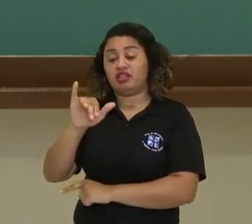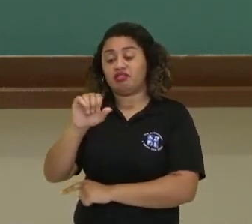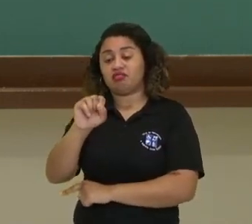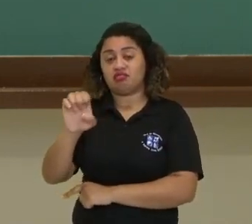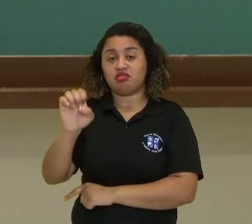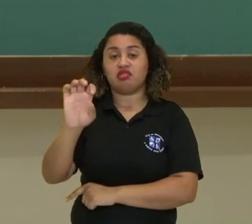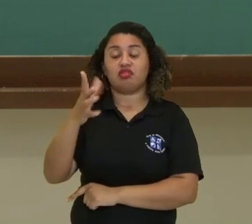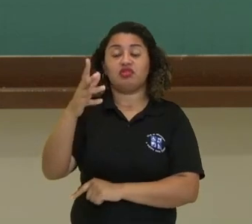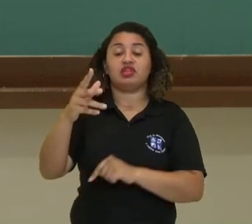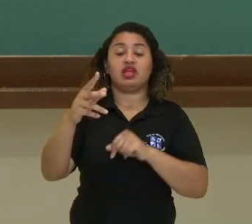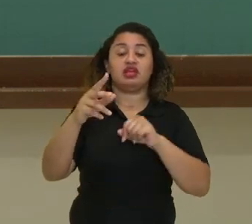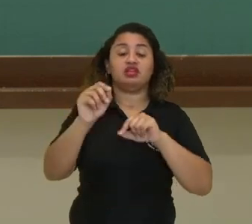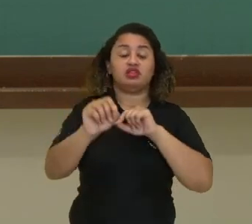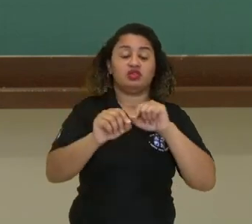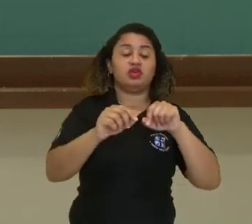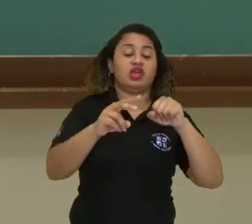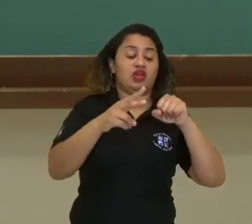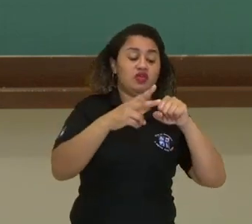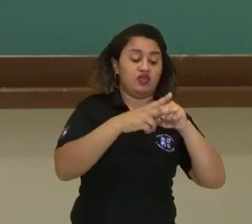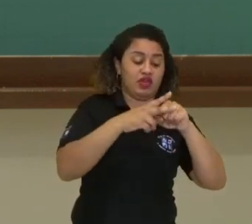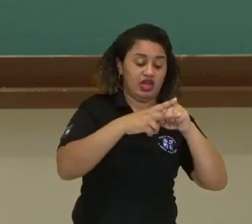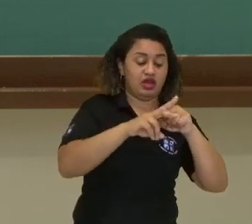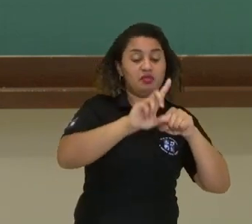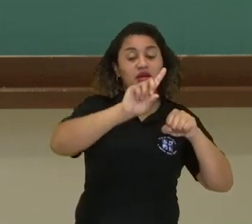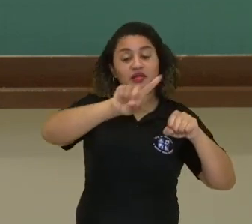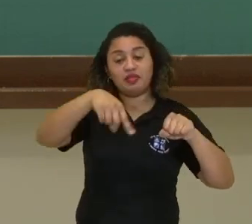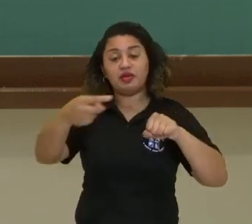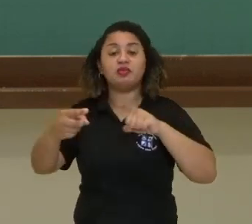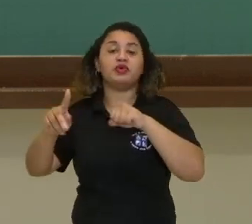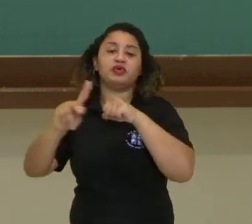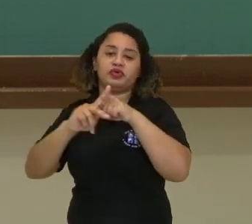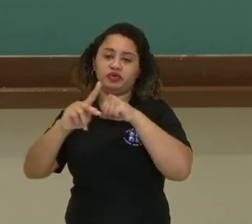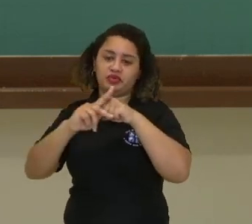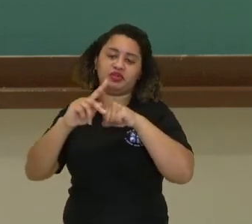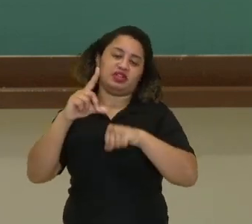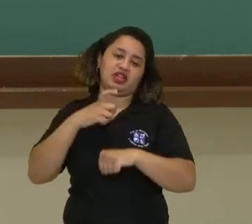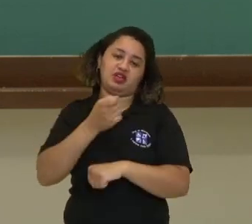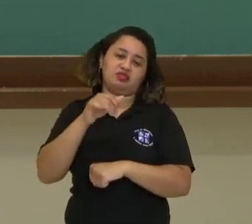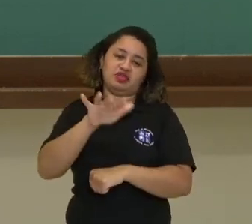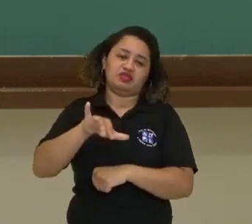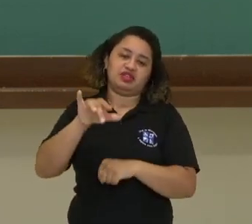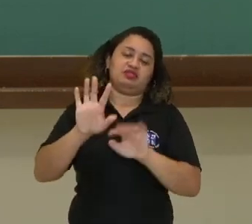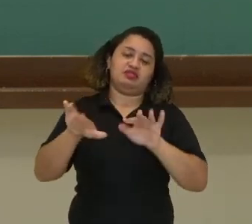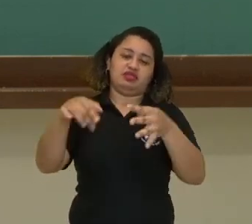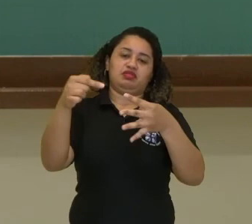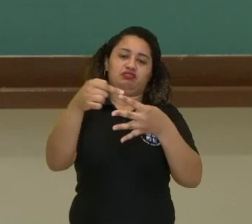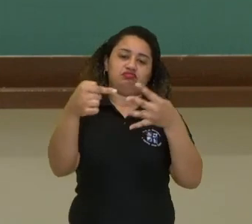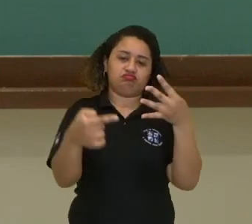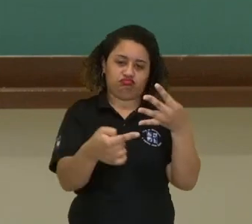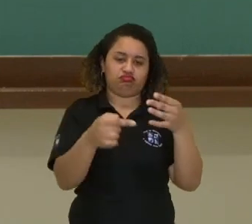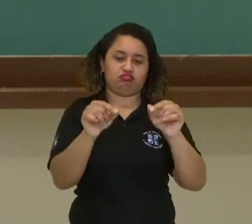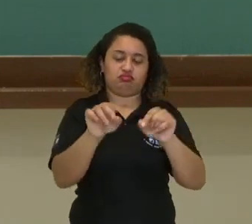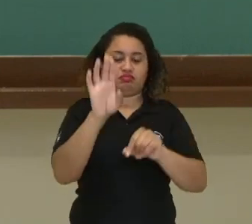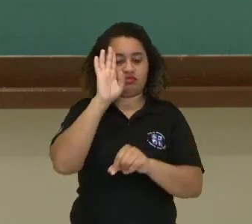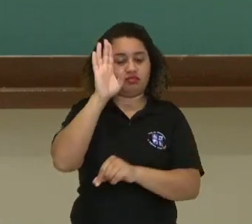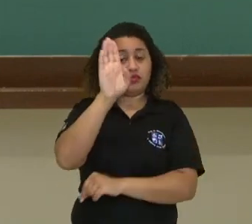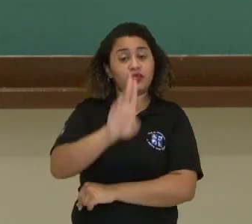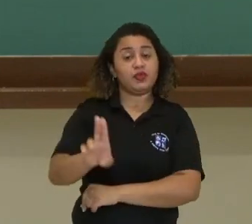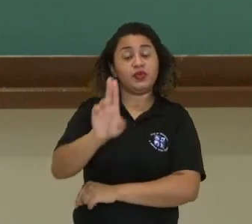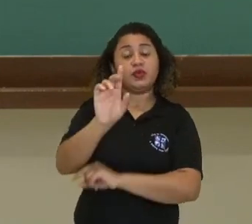vai depois do verbo, e nós temos casos específicos de ênclise, principalmente quando eu